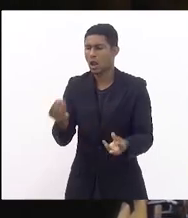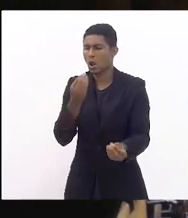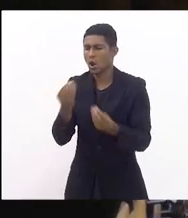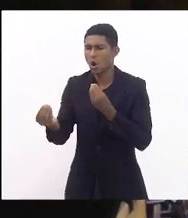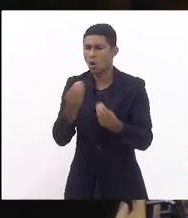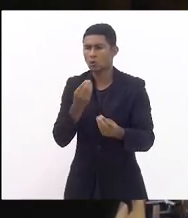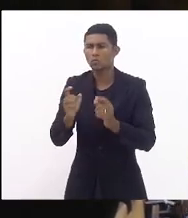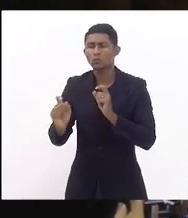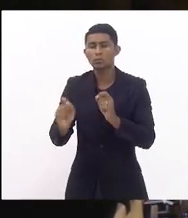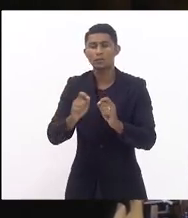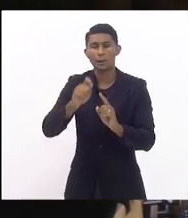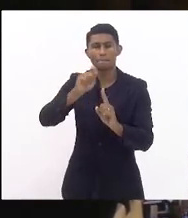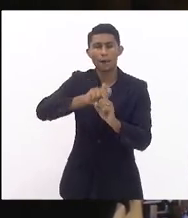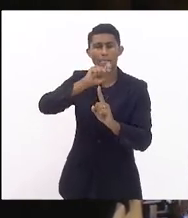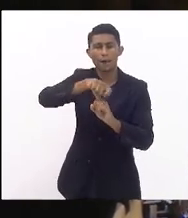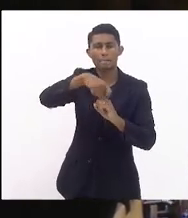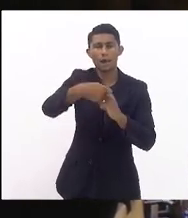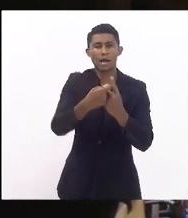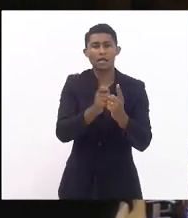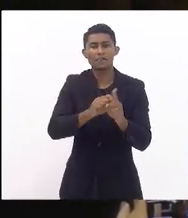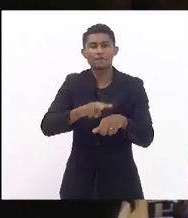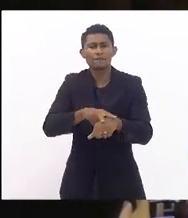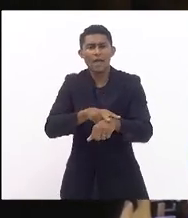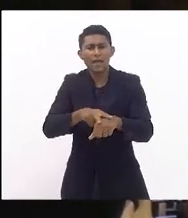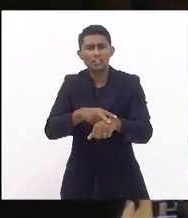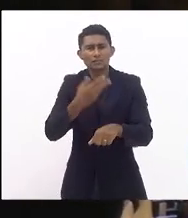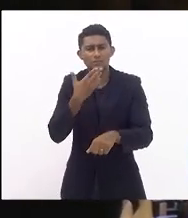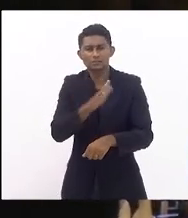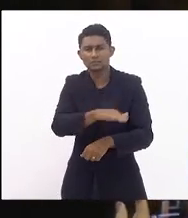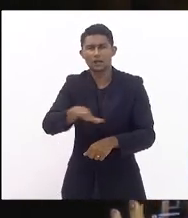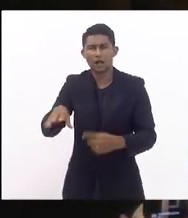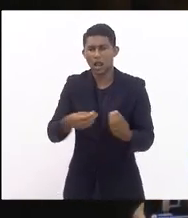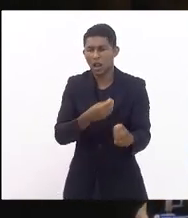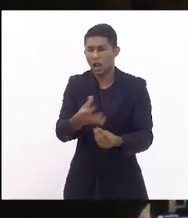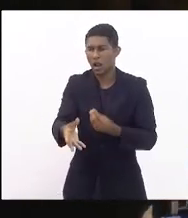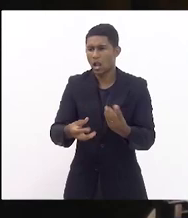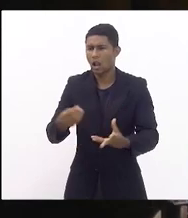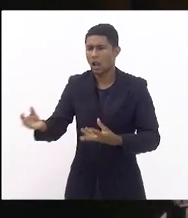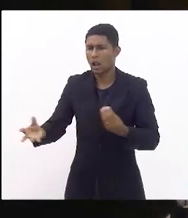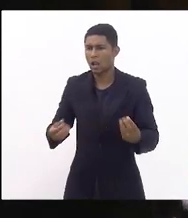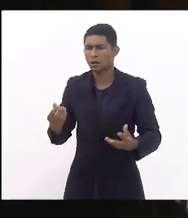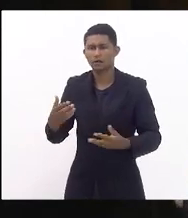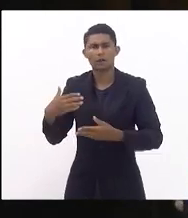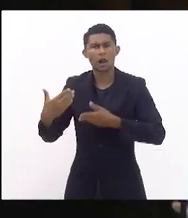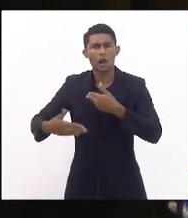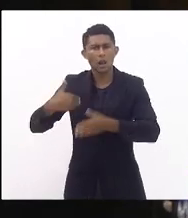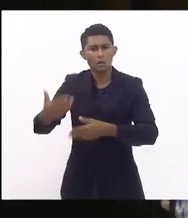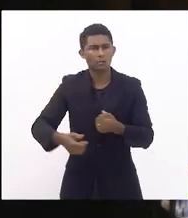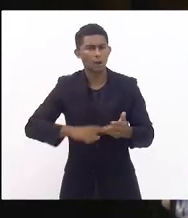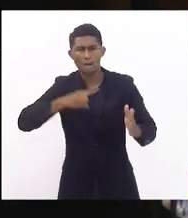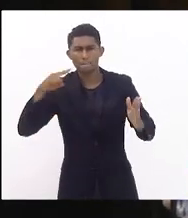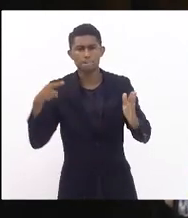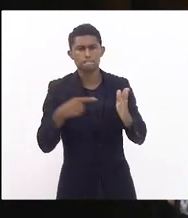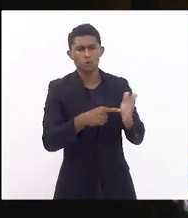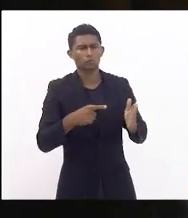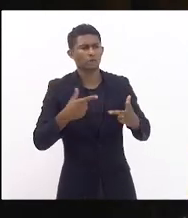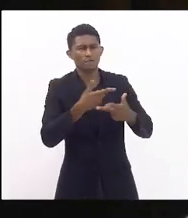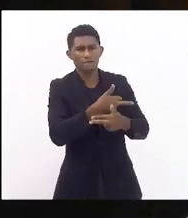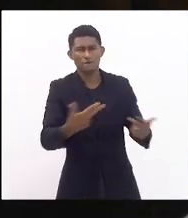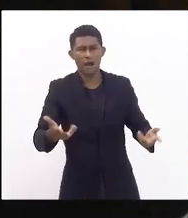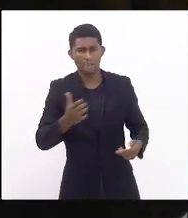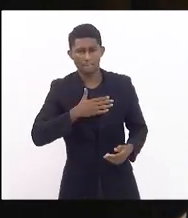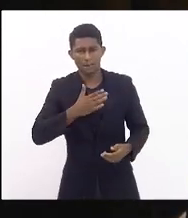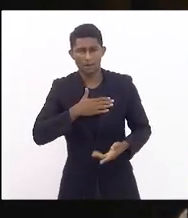verdes para as crianças, como merenda. E depois de diversas denúncias e demandas que eu tenho recebido no meu